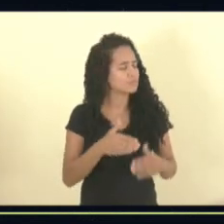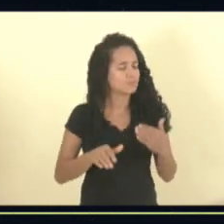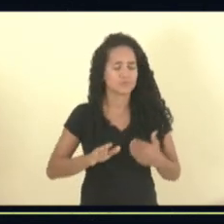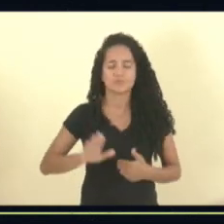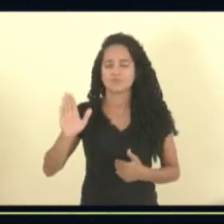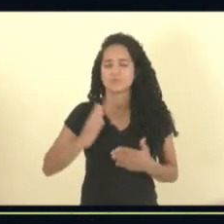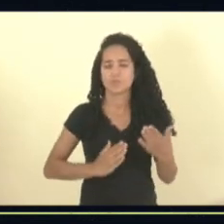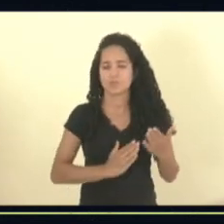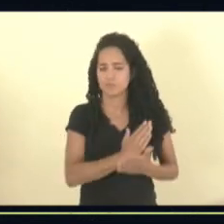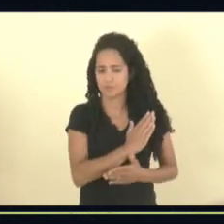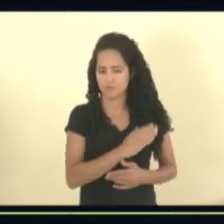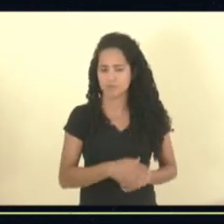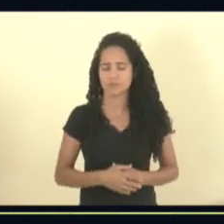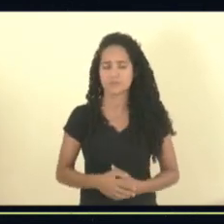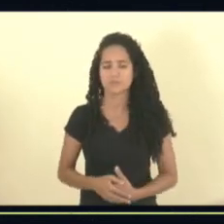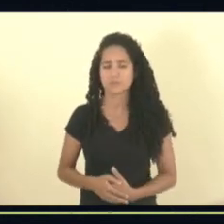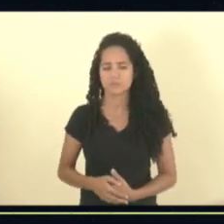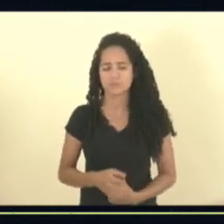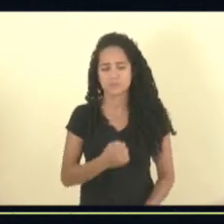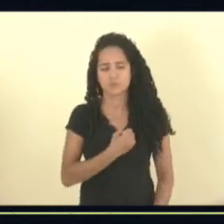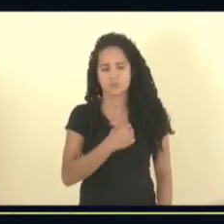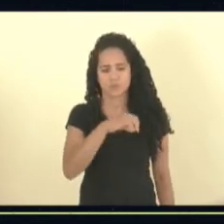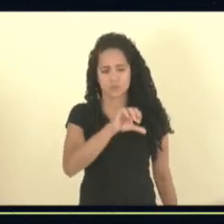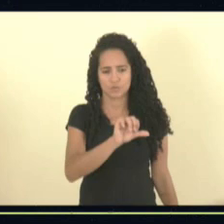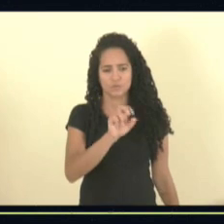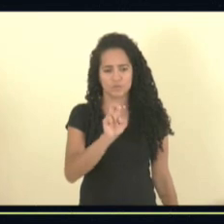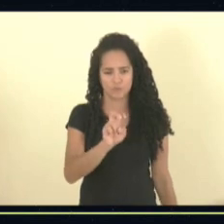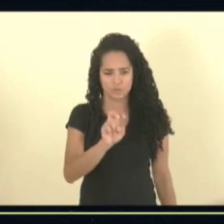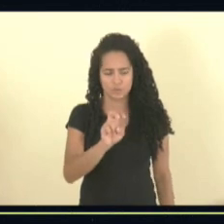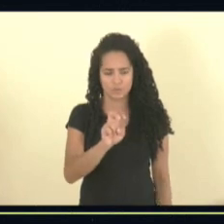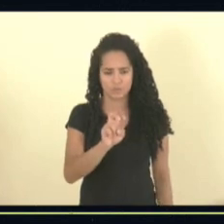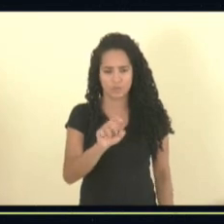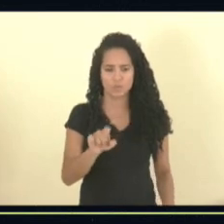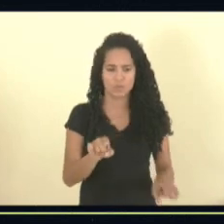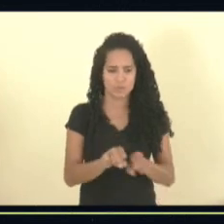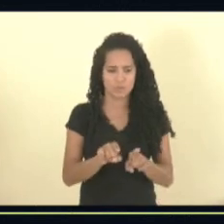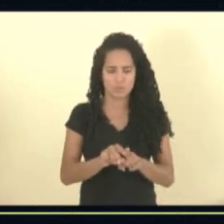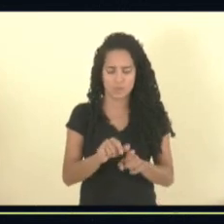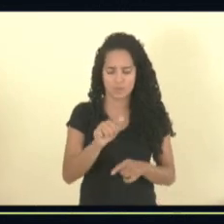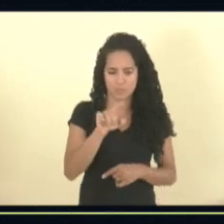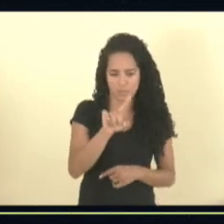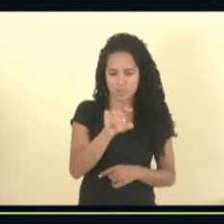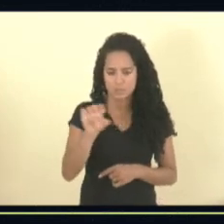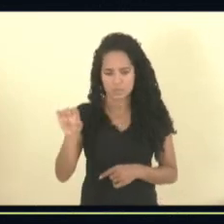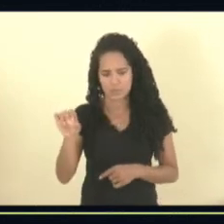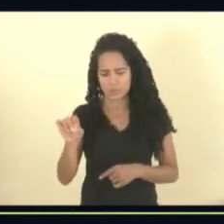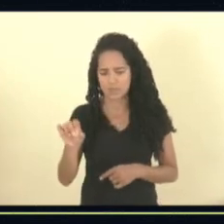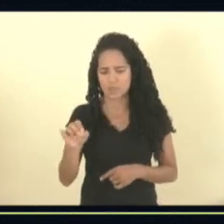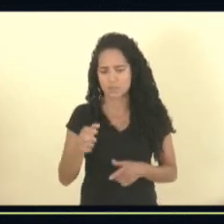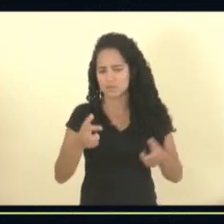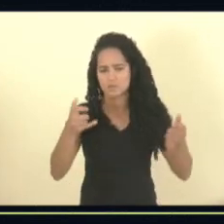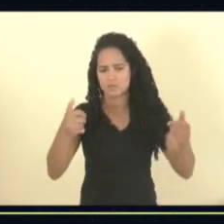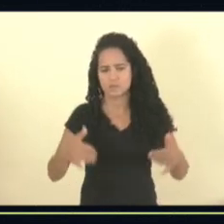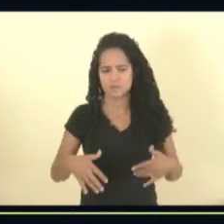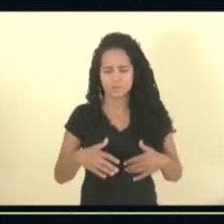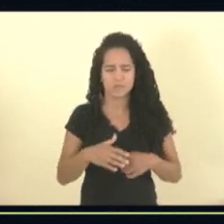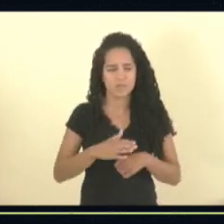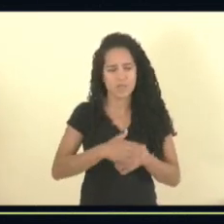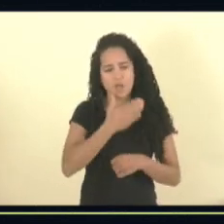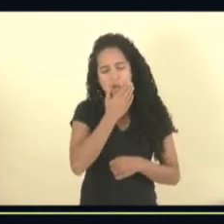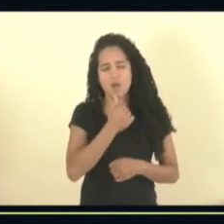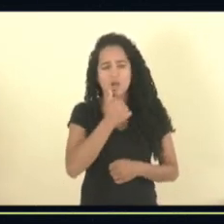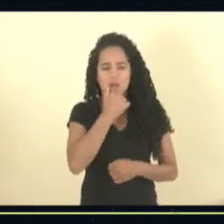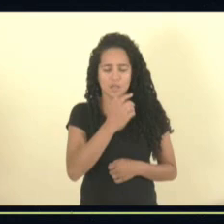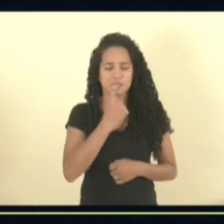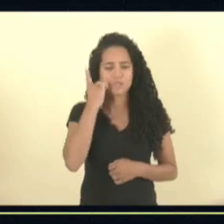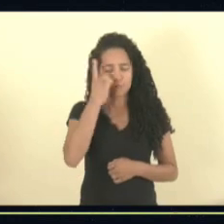contrários se manifestam. Aprovado. Do item 95 ao item 100, tratam-se de indicações das senhoras e senhores deputados que eu